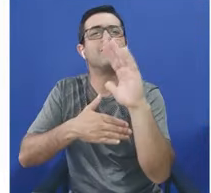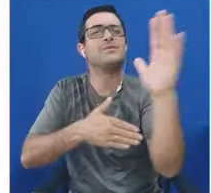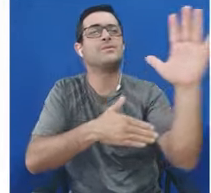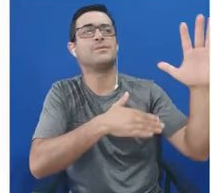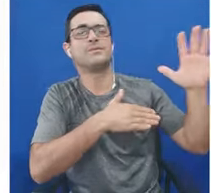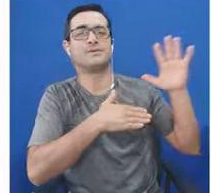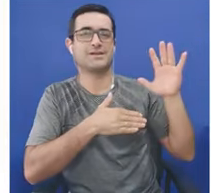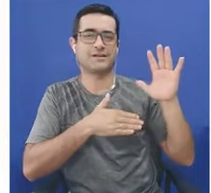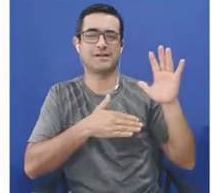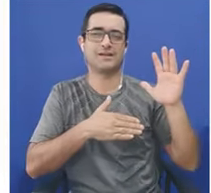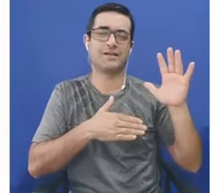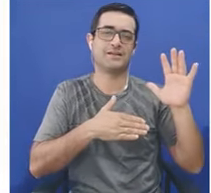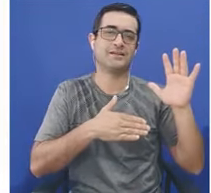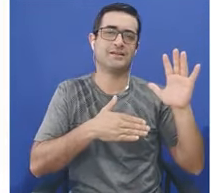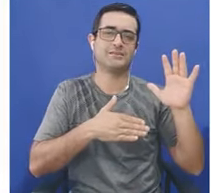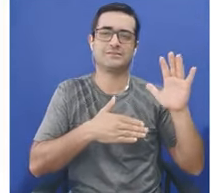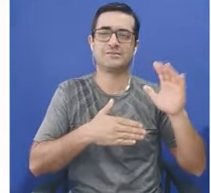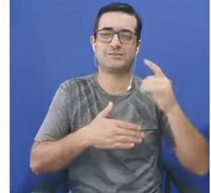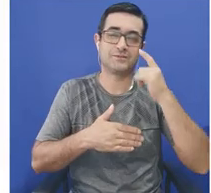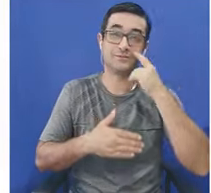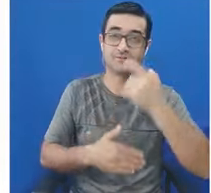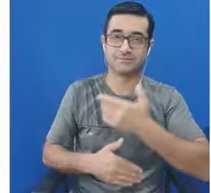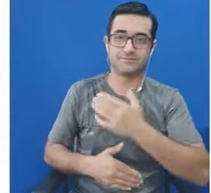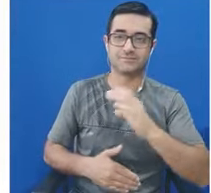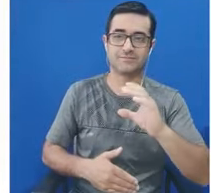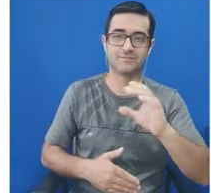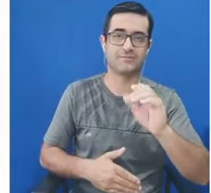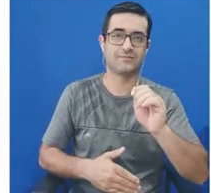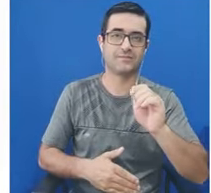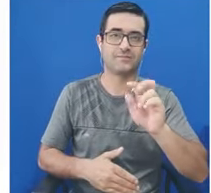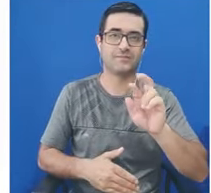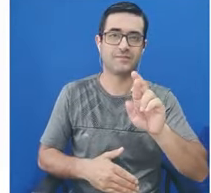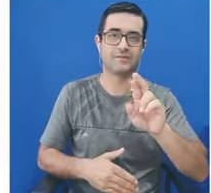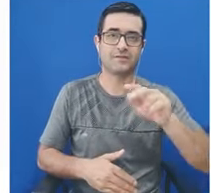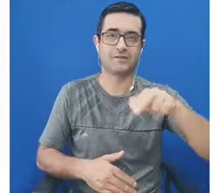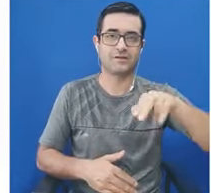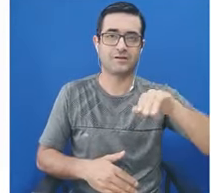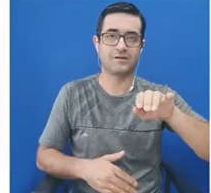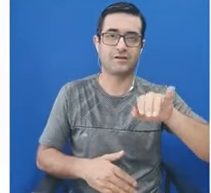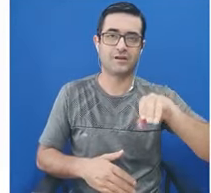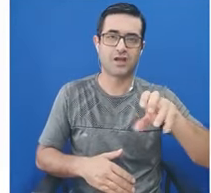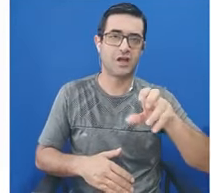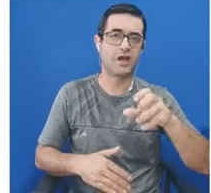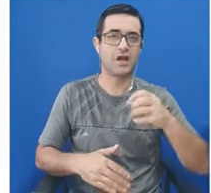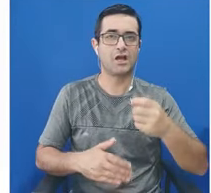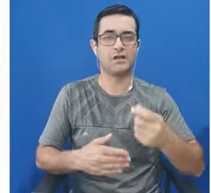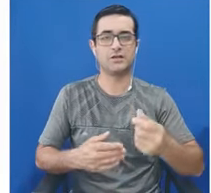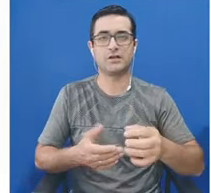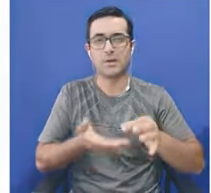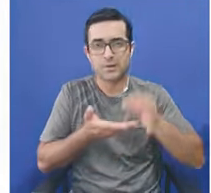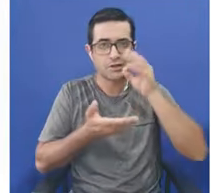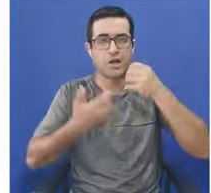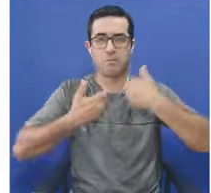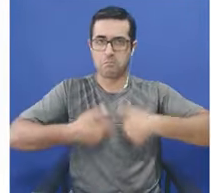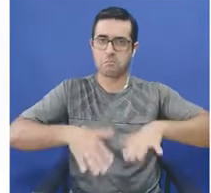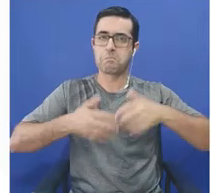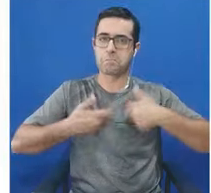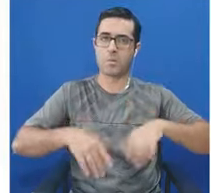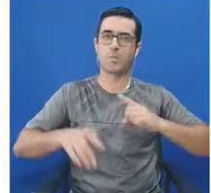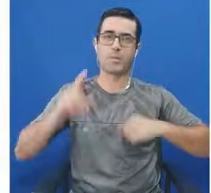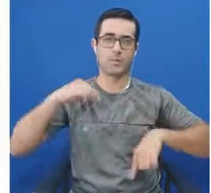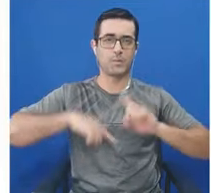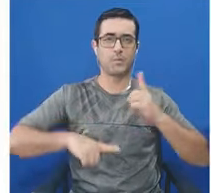na natureza, por exemplo, a carqueja, né, ela é diurética, digestiva,